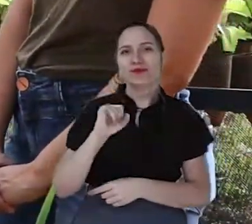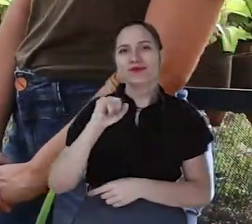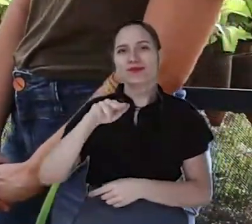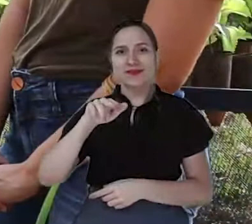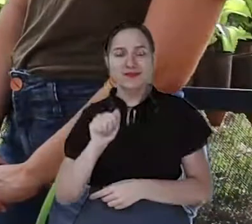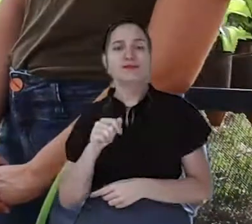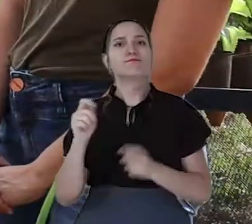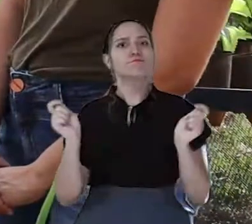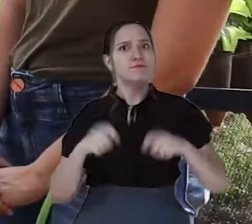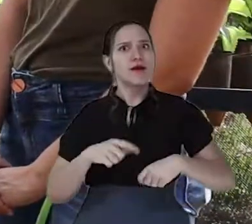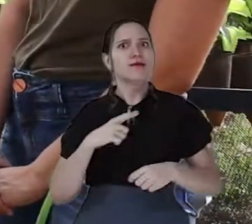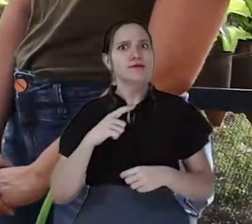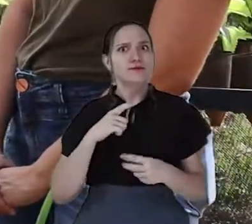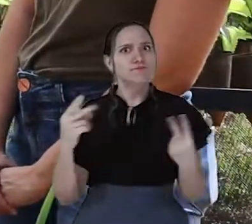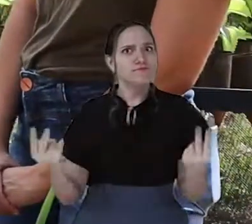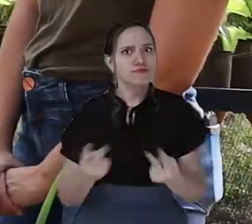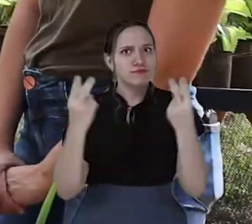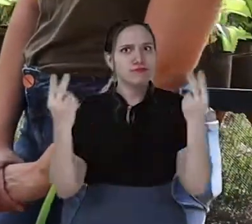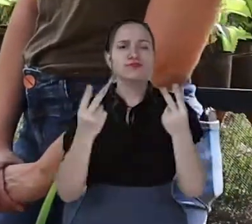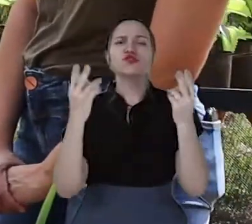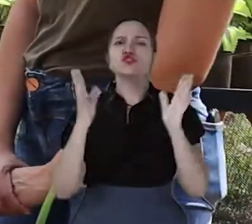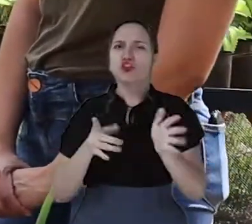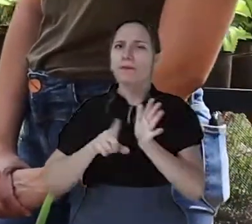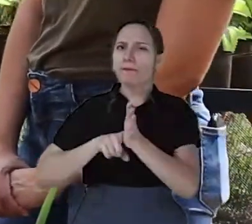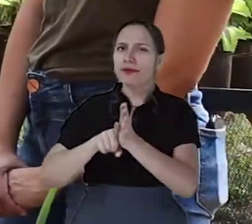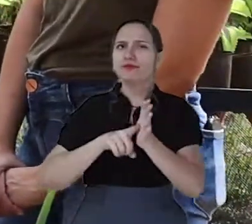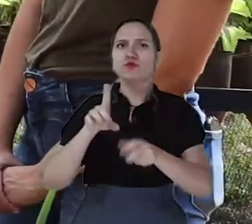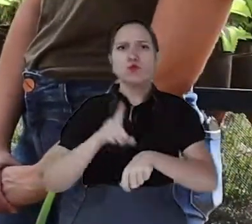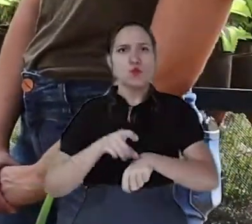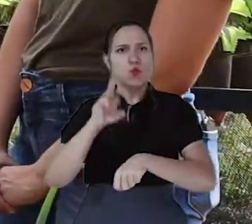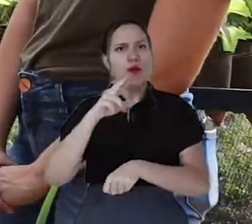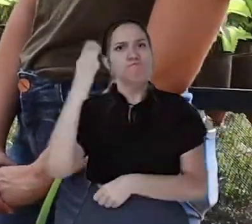riqueza. Então muitas crianças no passado